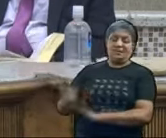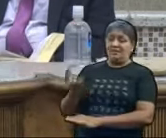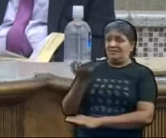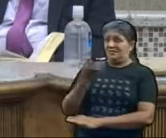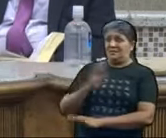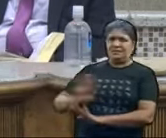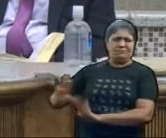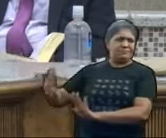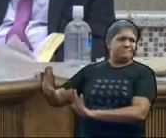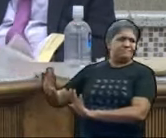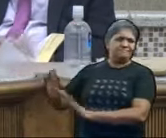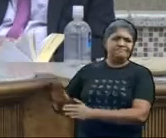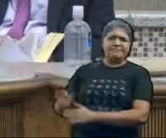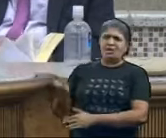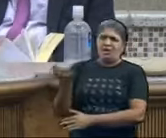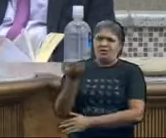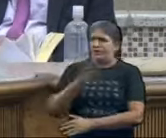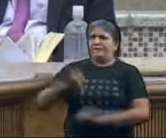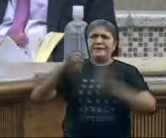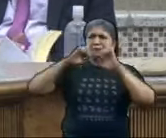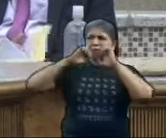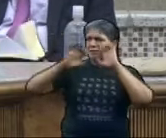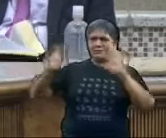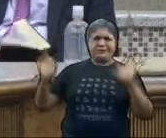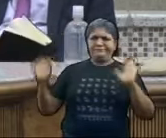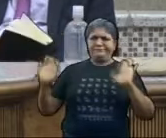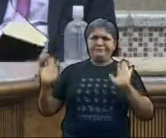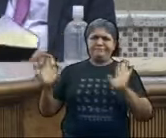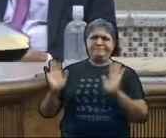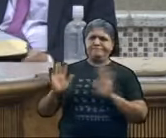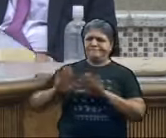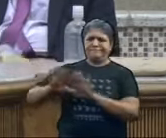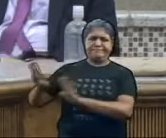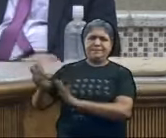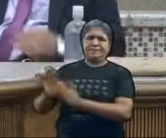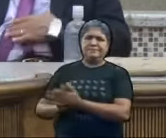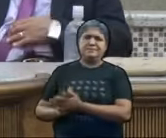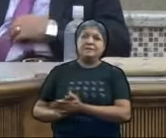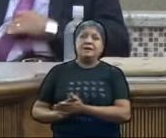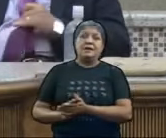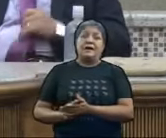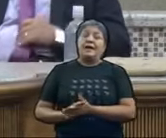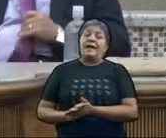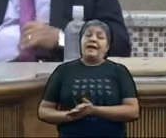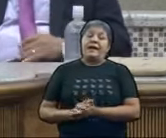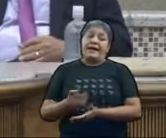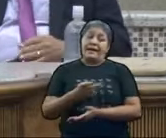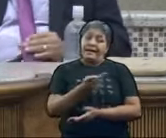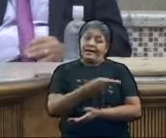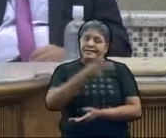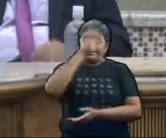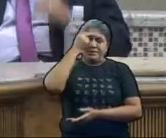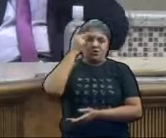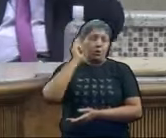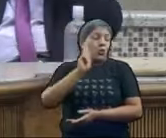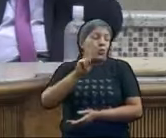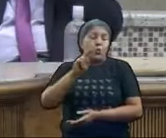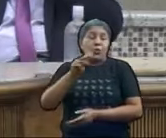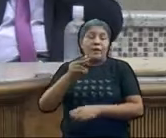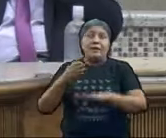aceitaram de verdade o Evangelho de Jesus Cristo aqui neste mundo, eles não entrarão lá, de jeito